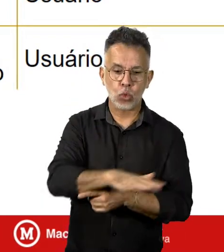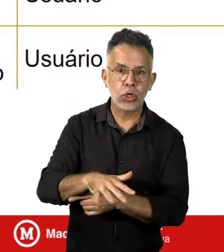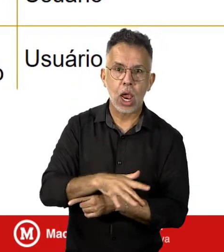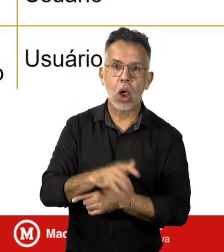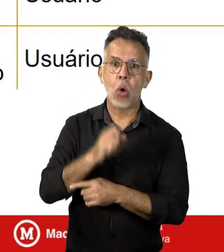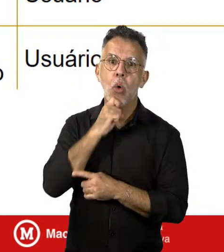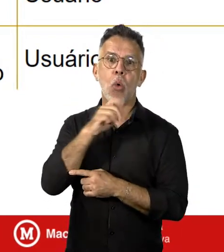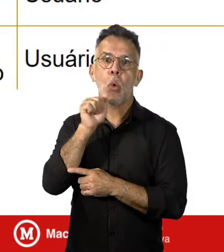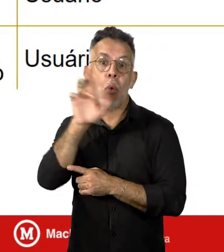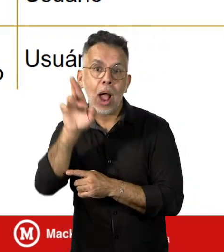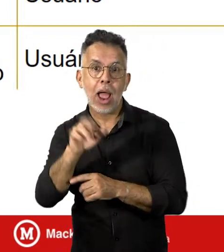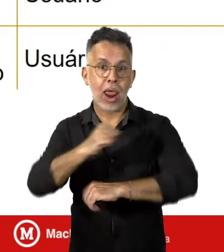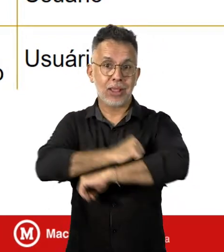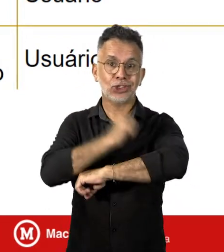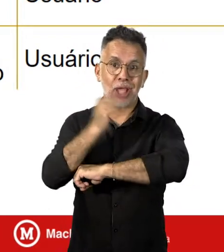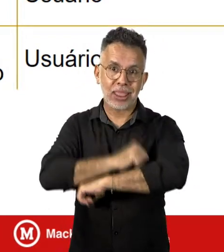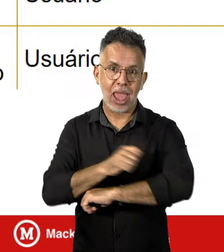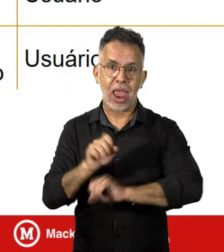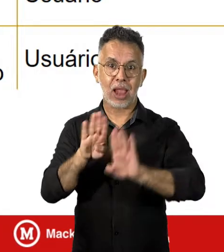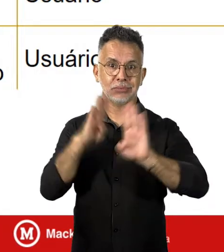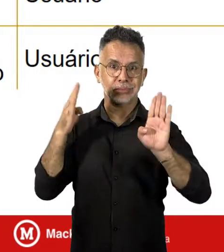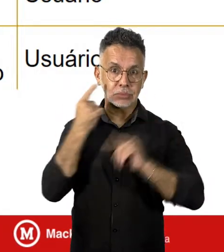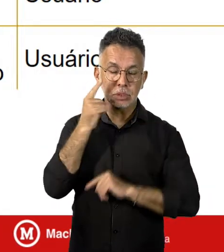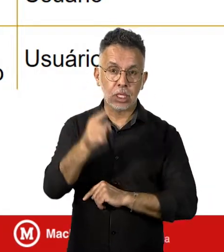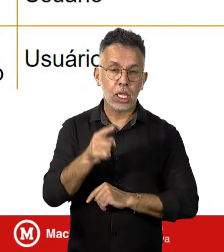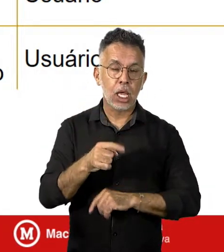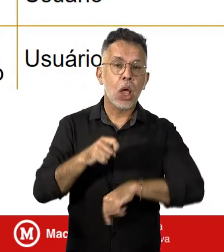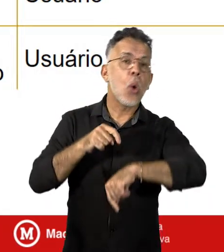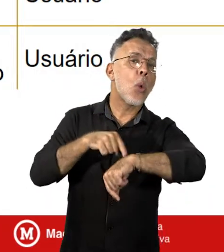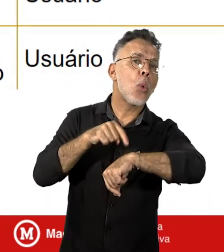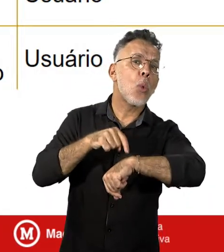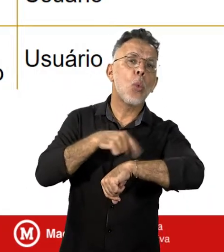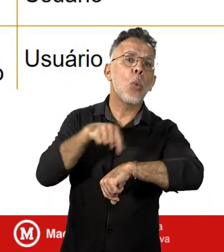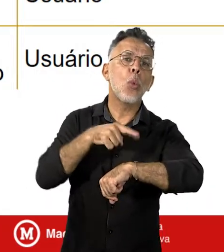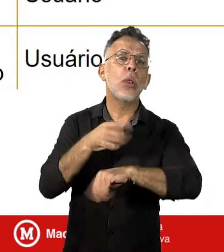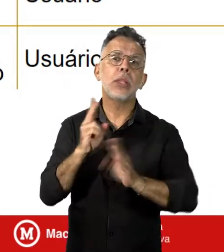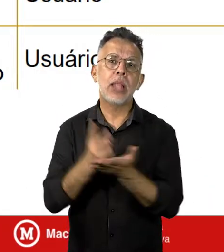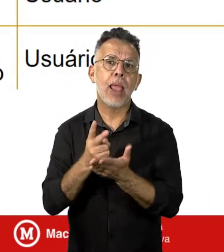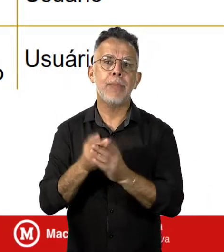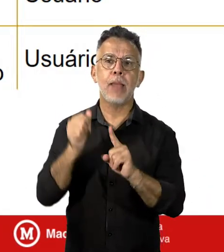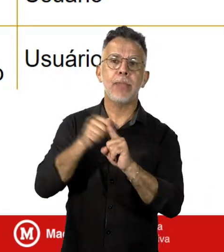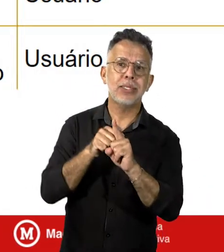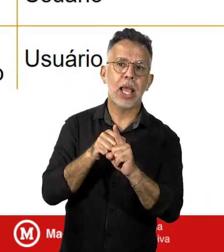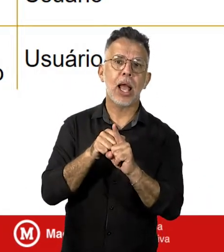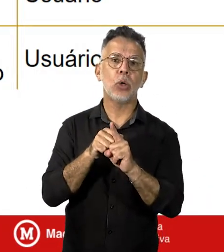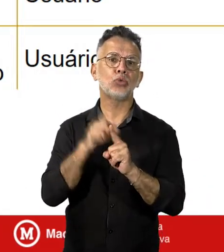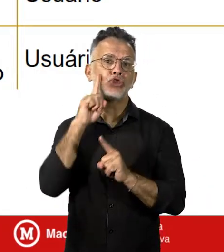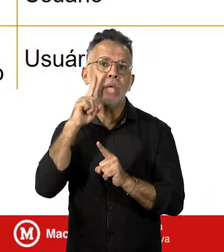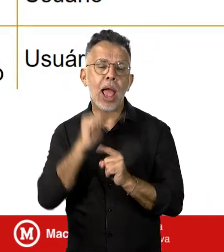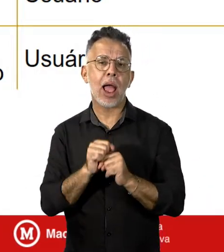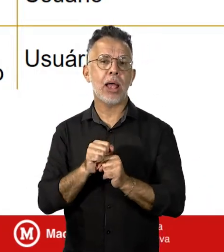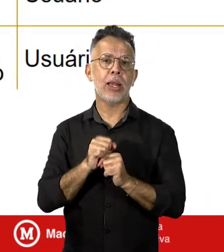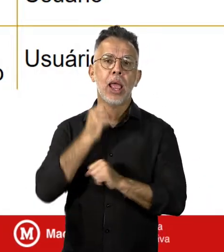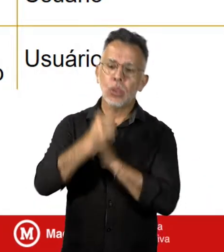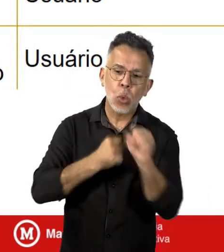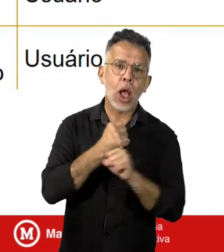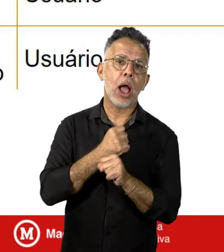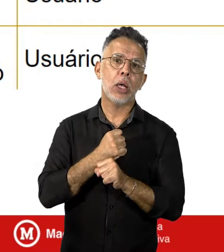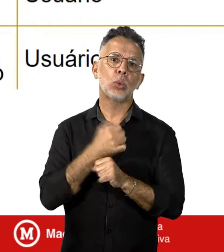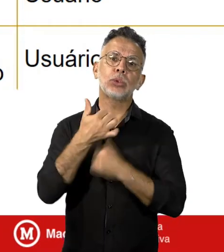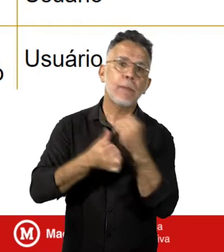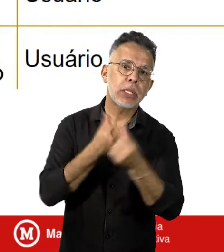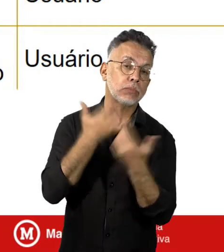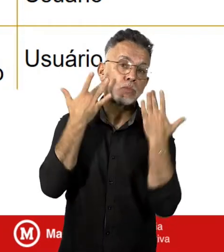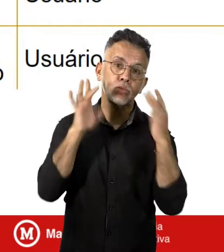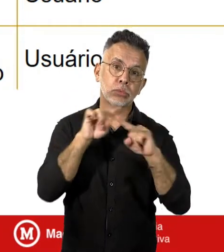do ar-condicionado, das janelas. Qual a frequência que eu vou fazer essa limpeza? Mensal, diária, anual, semestral, não sei.